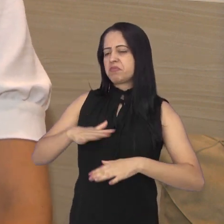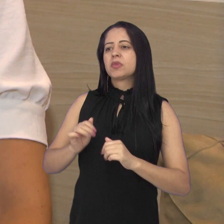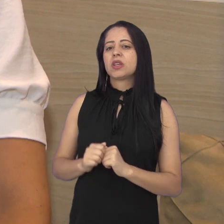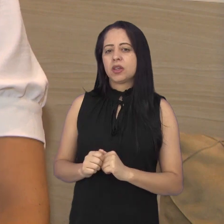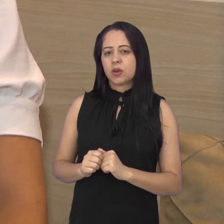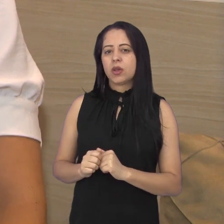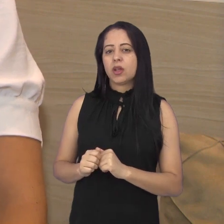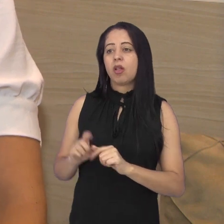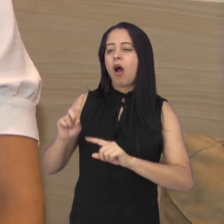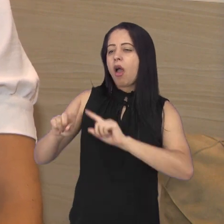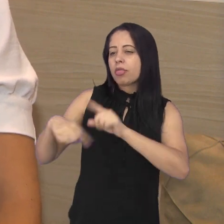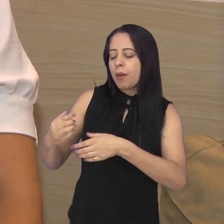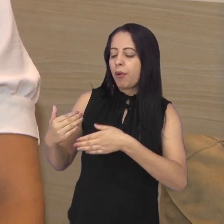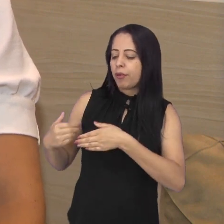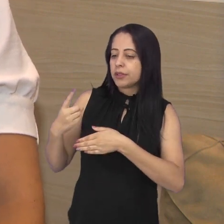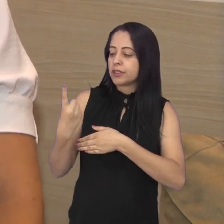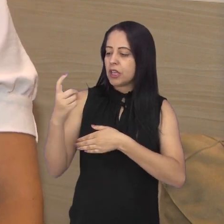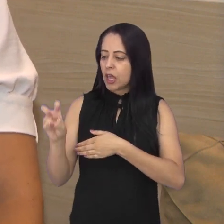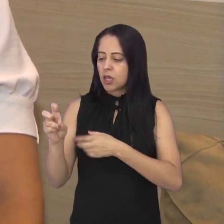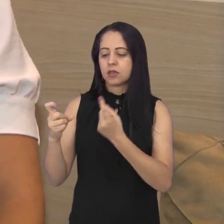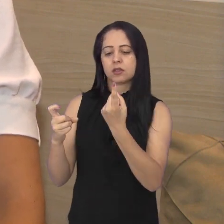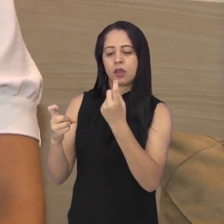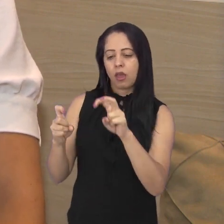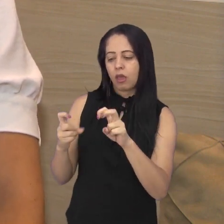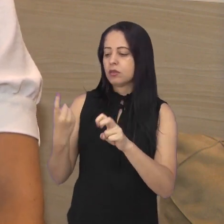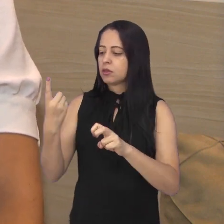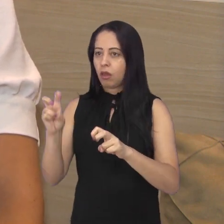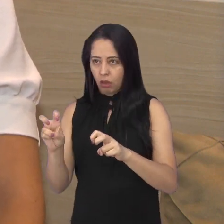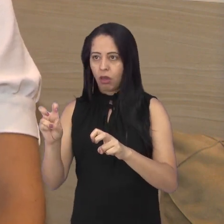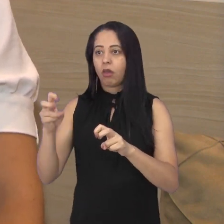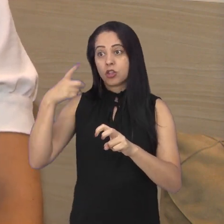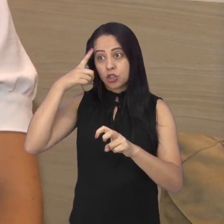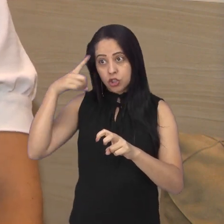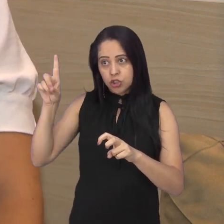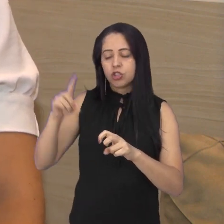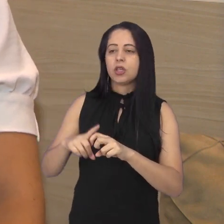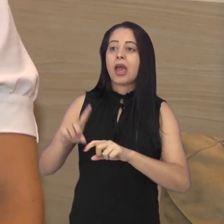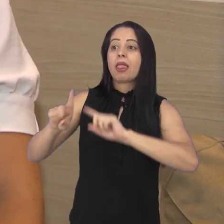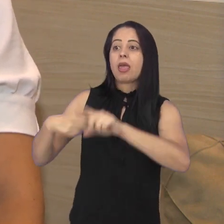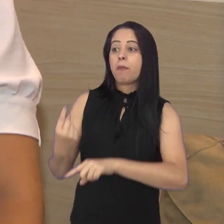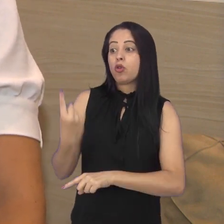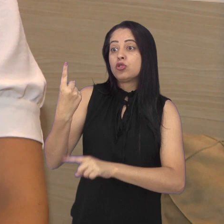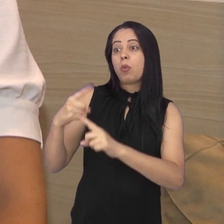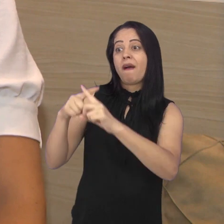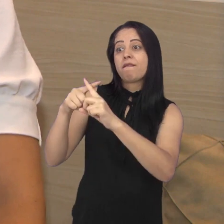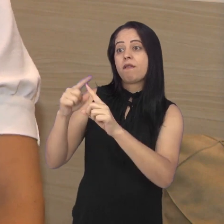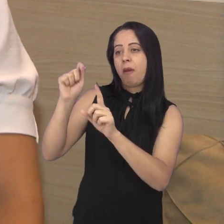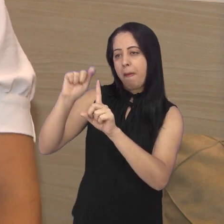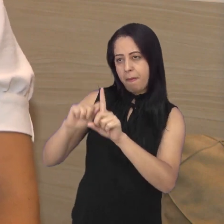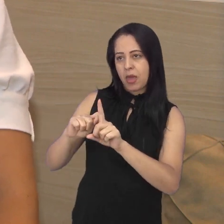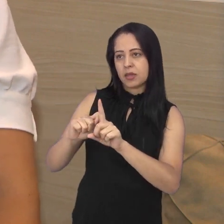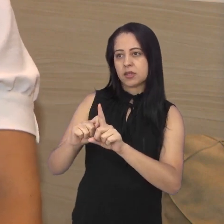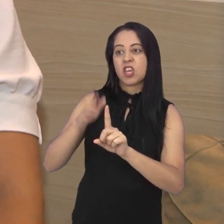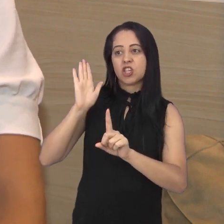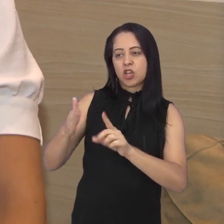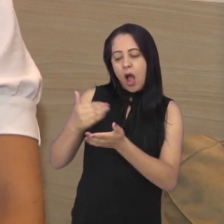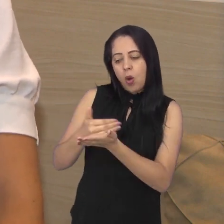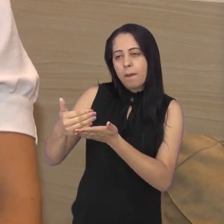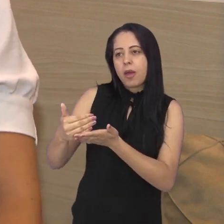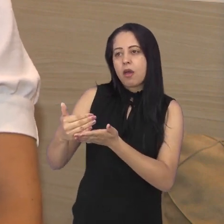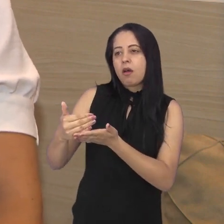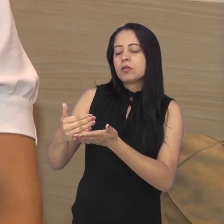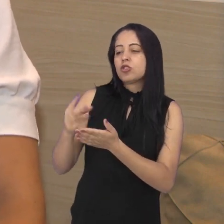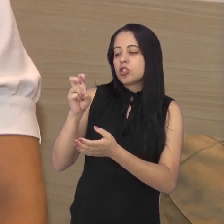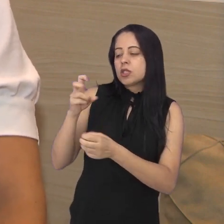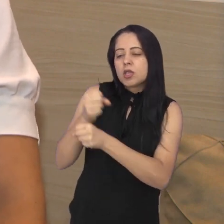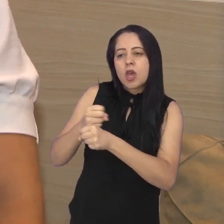vai dando os espaçamentos, né? A cada 15 dias, aí depois uma vez por mês. Então eu já estou fazendo tratamento há 5 anos.